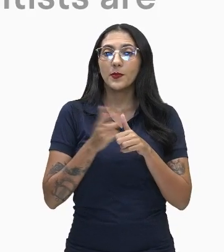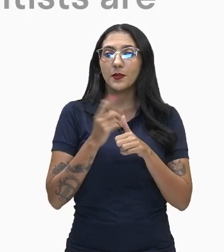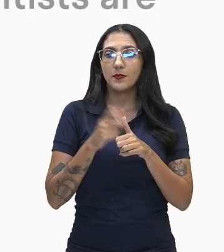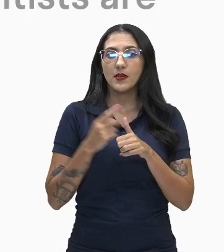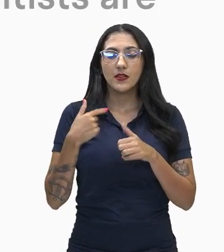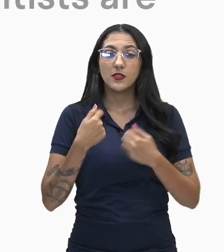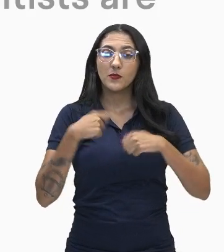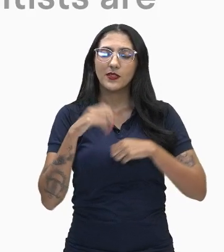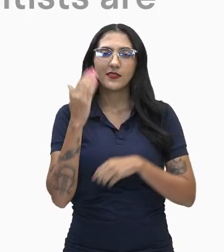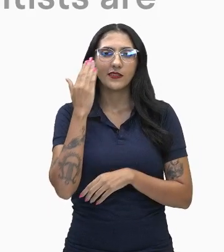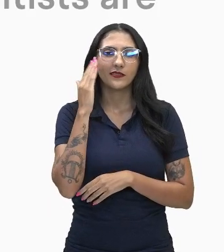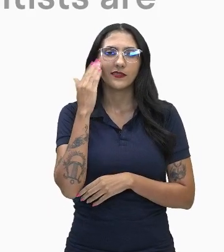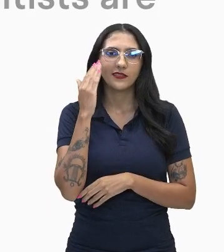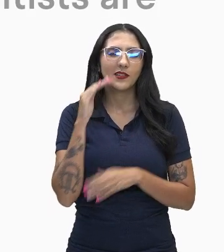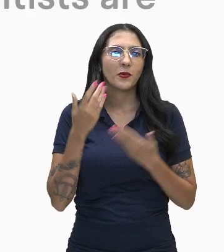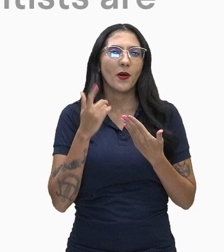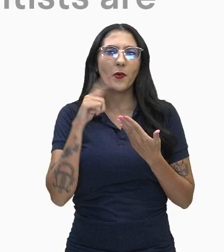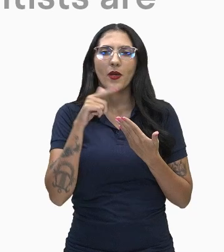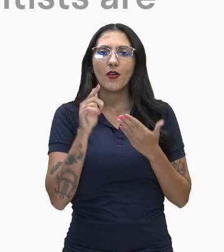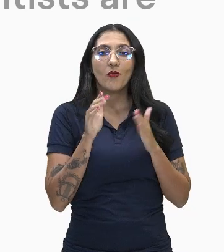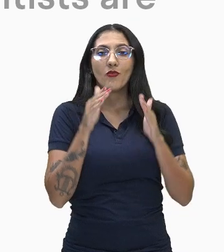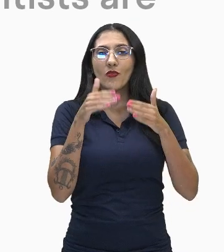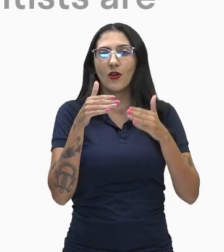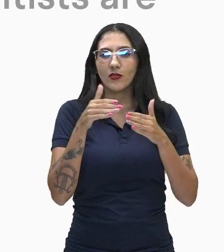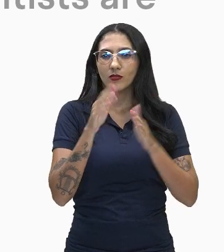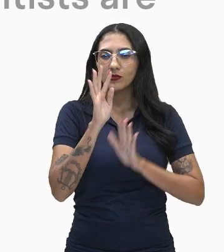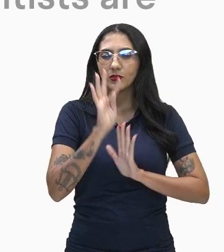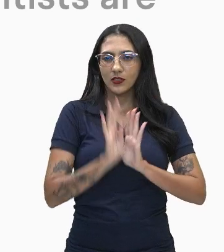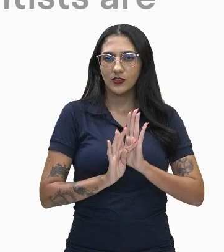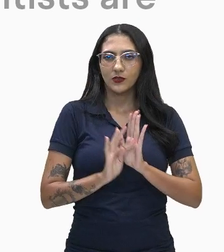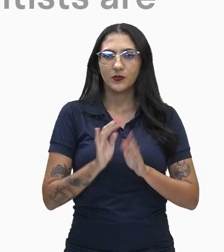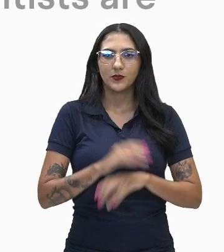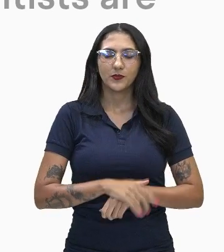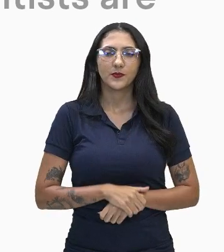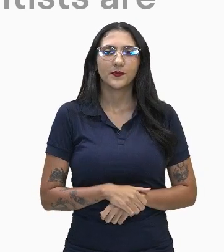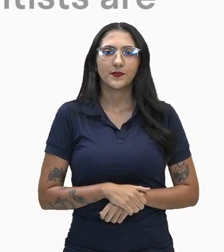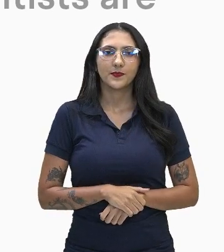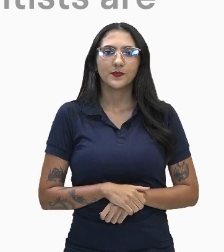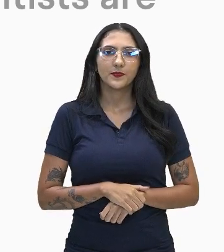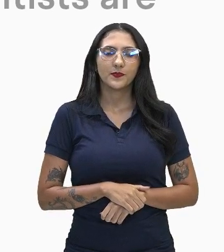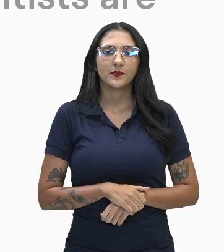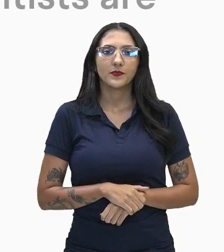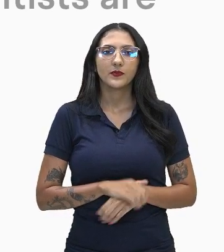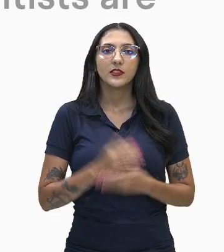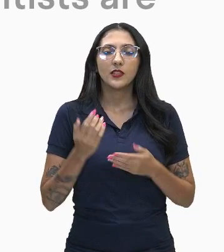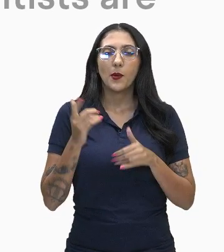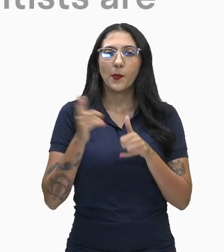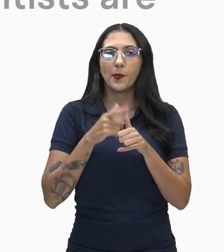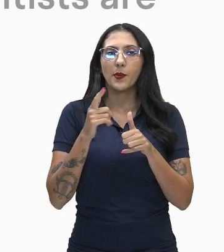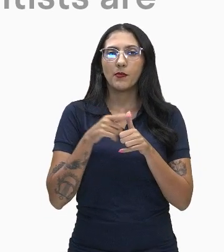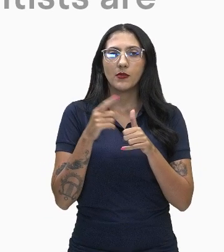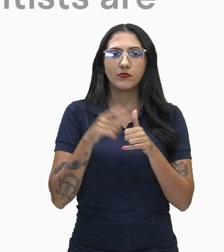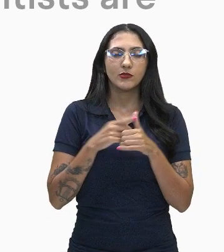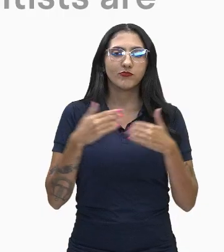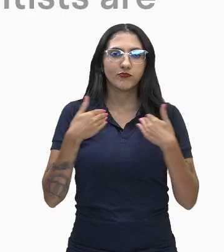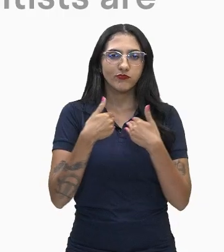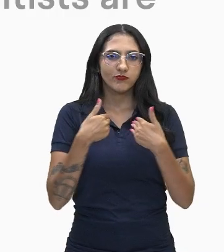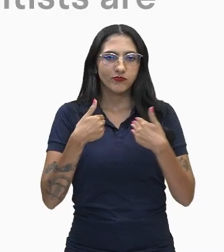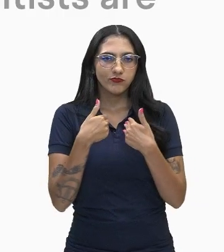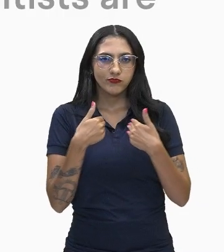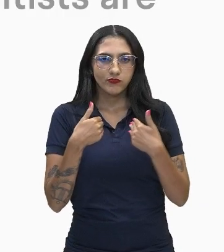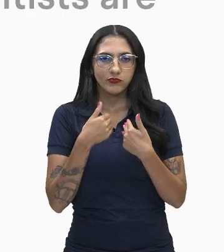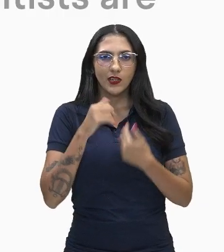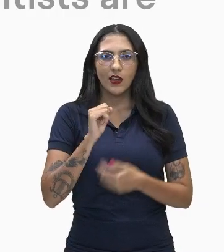entender do que se trata aquele texto, ok? Então, na number 1, temos o axolotl, the